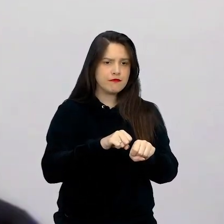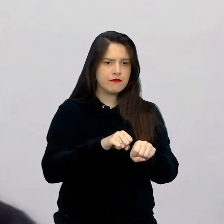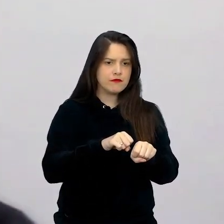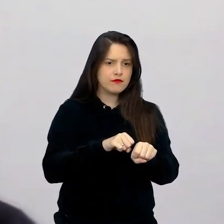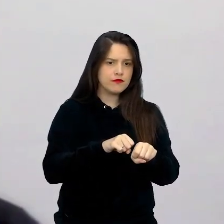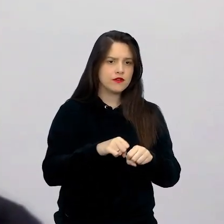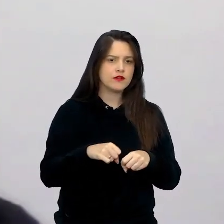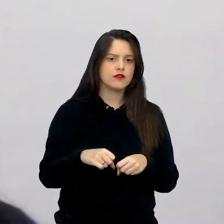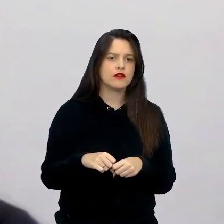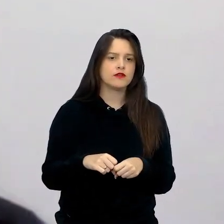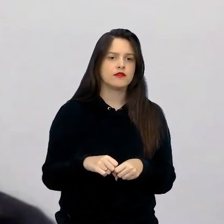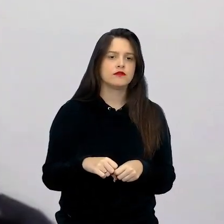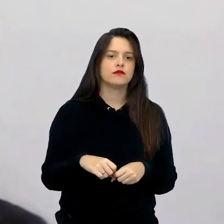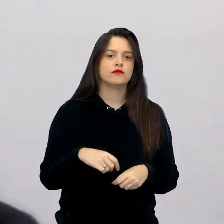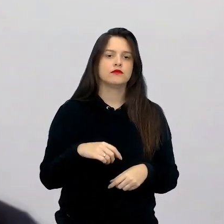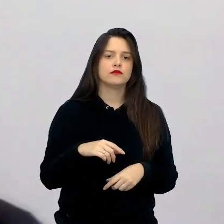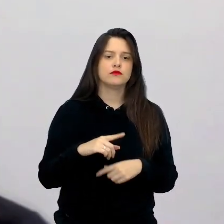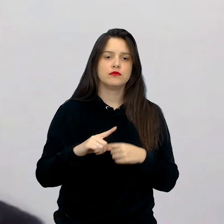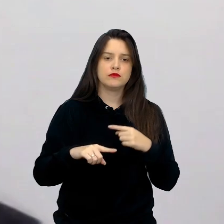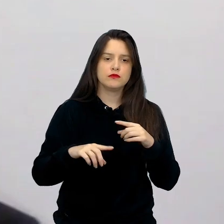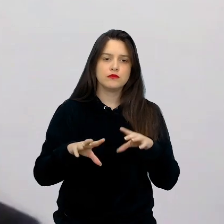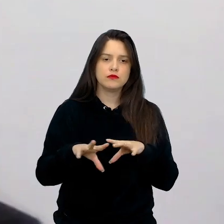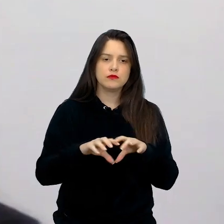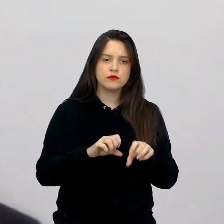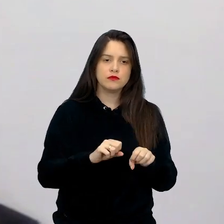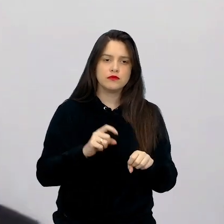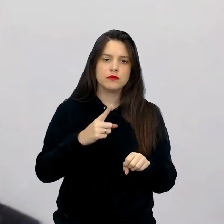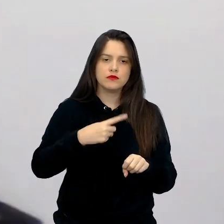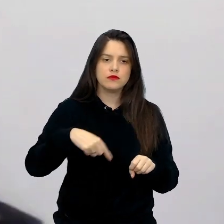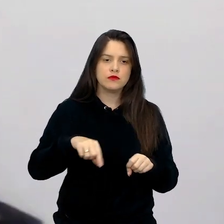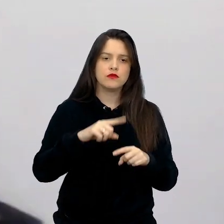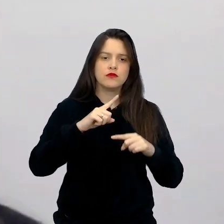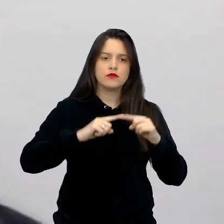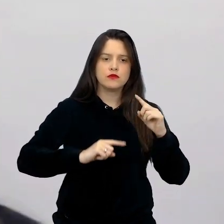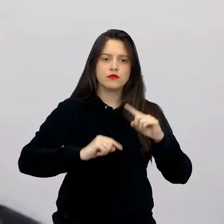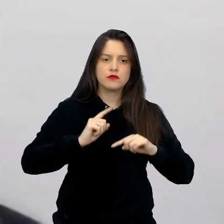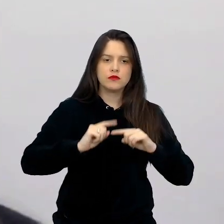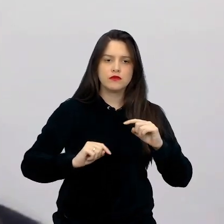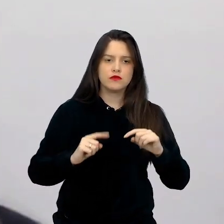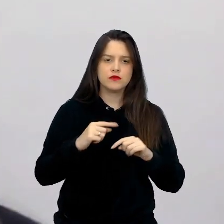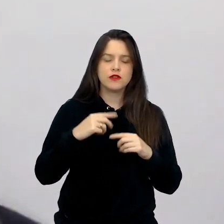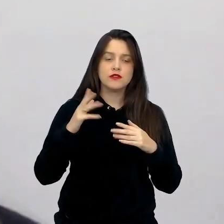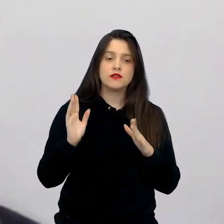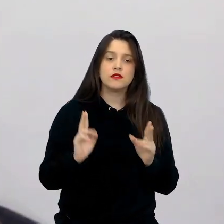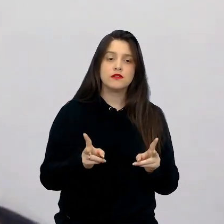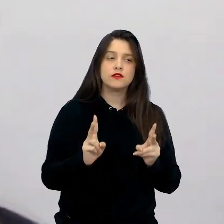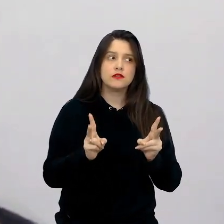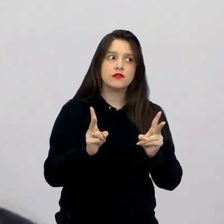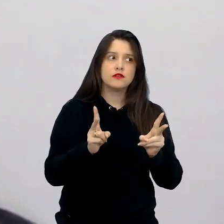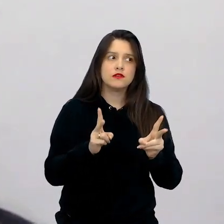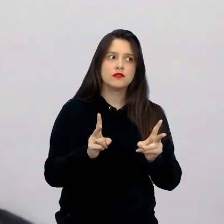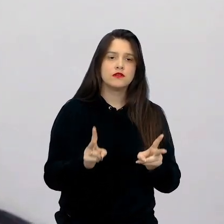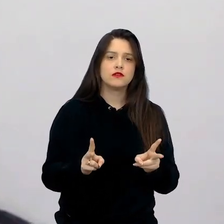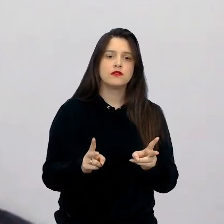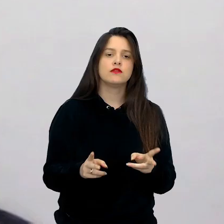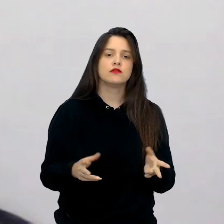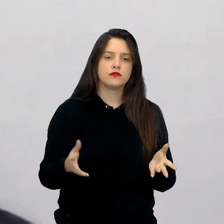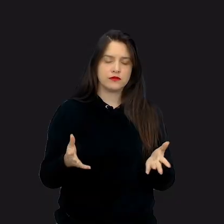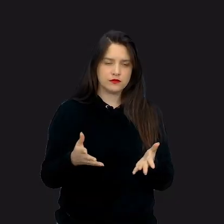de ano série. Tá? Agora eu vou subir aqui o meu material para a gente dar sequência à nossa